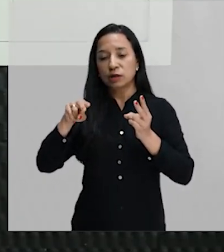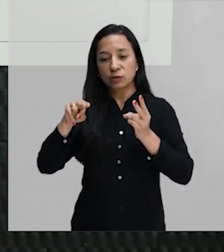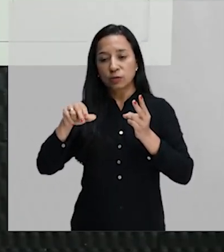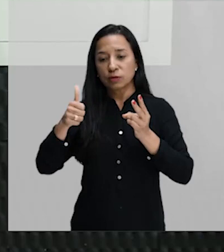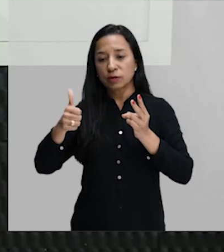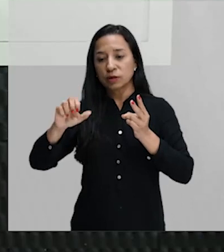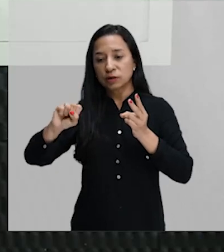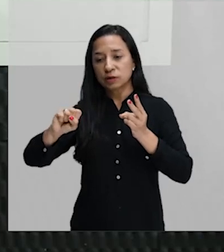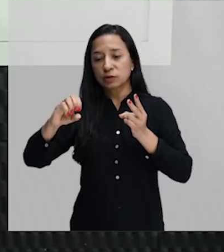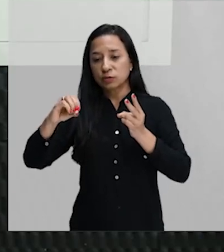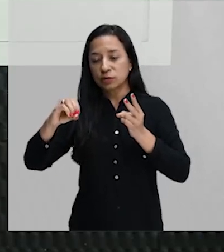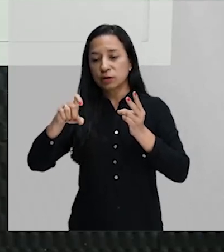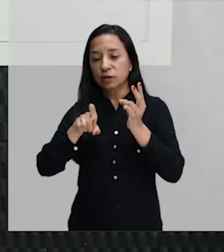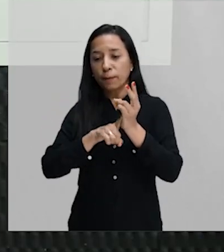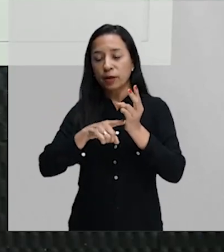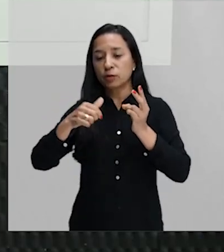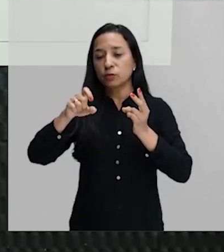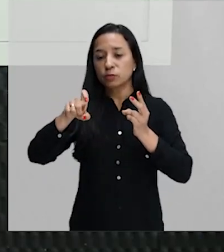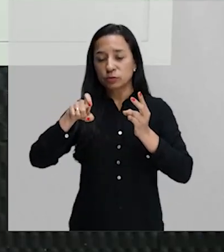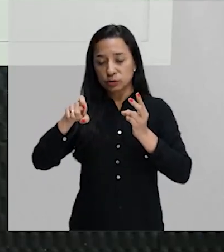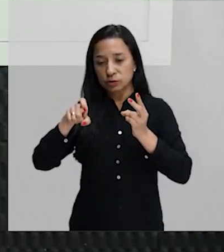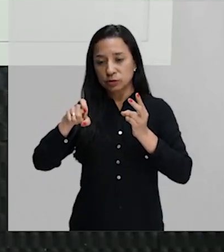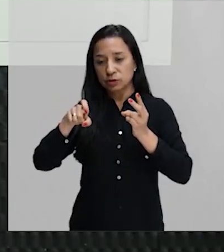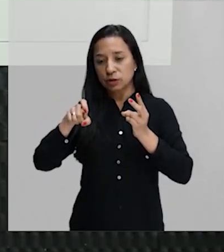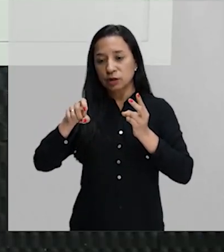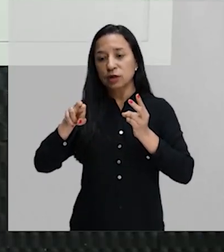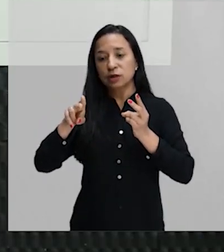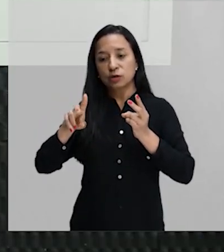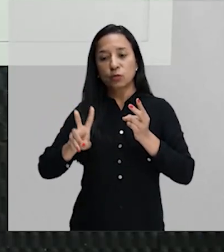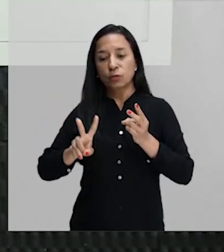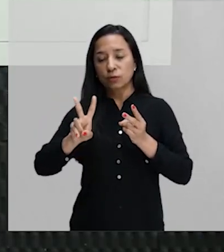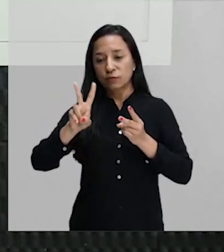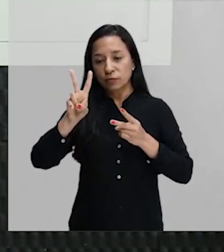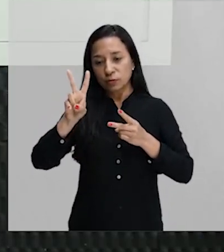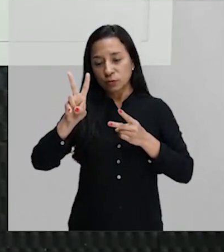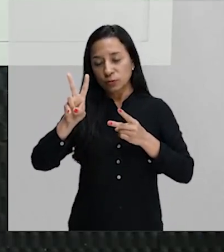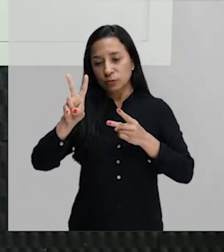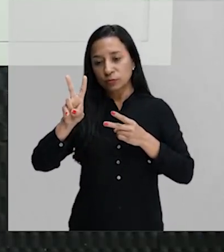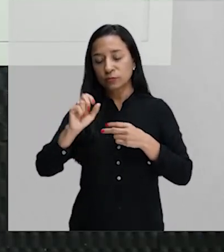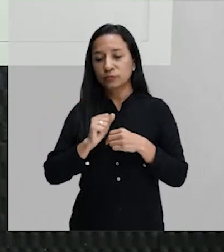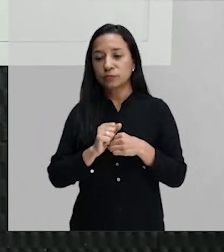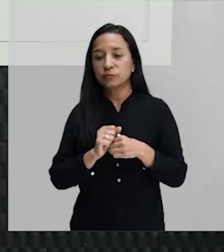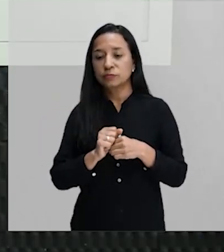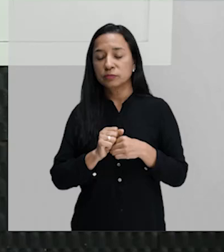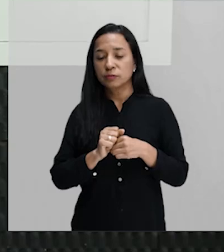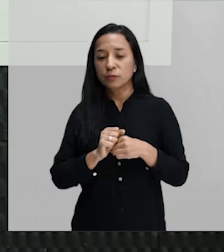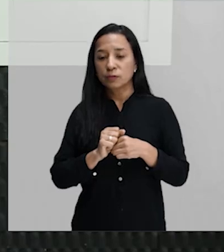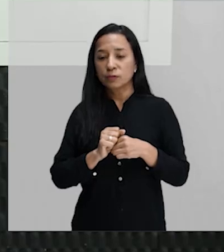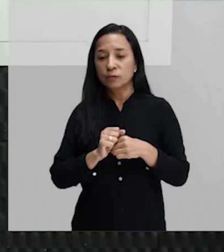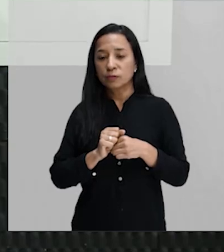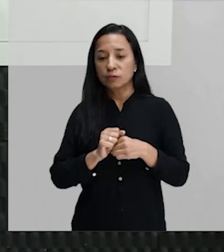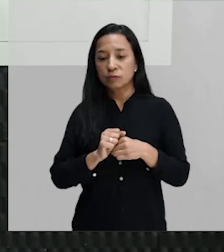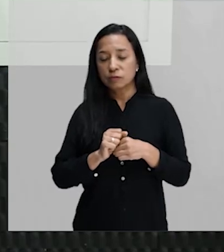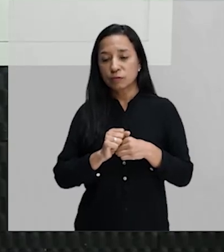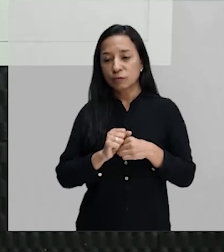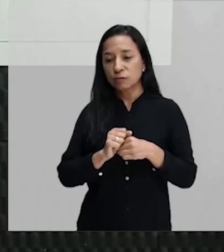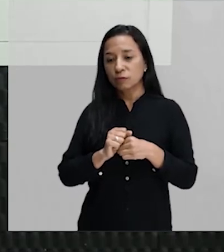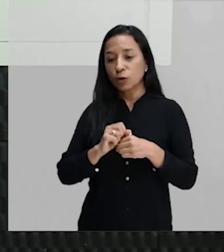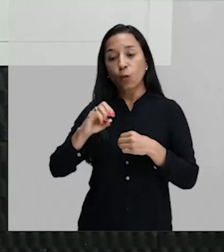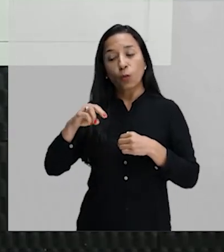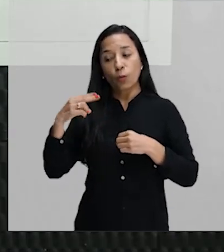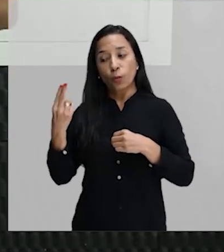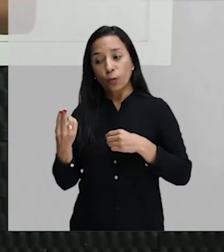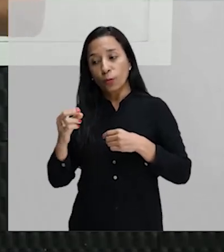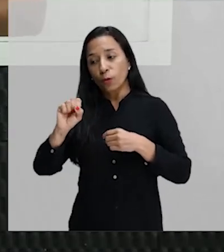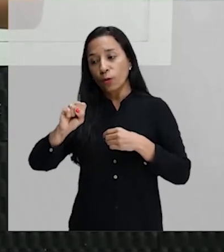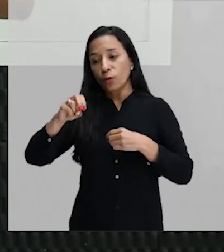de 180 menos x, ele tem o mesmo valor do seno de x. Ou seja, o seno